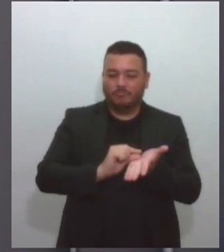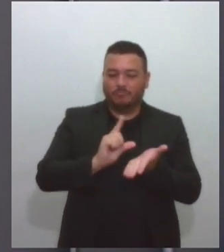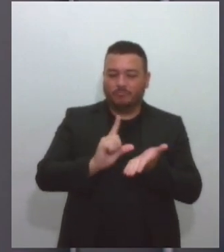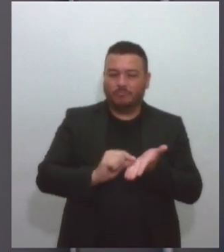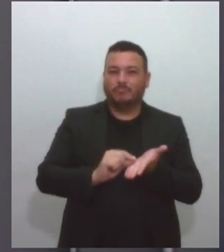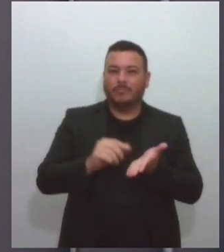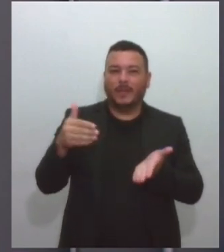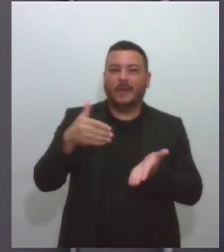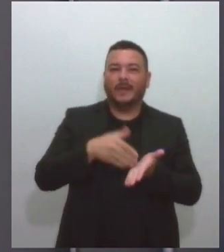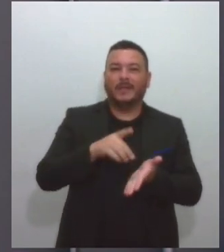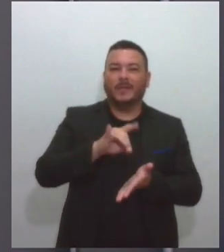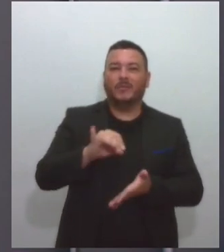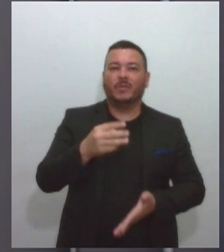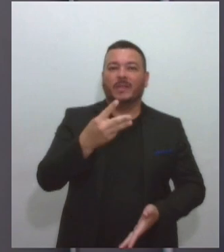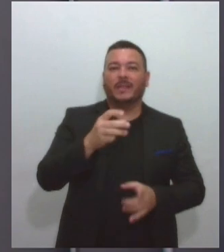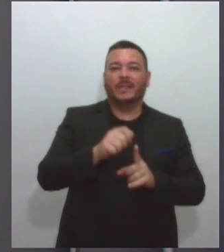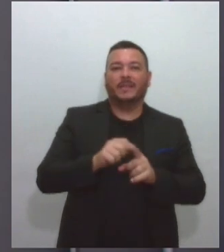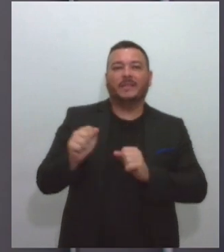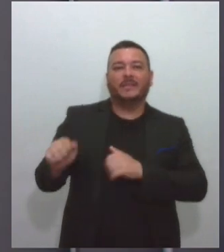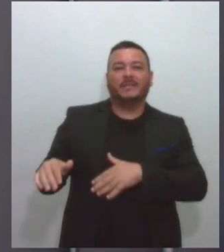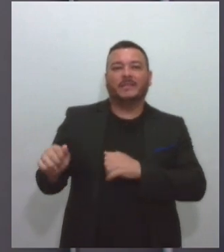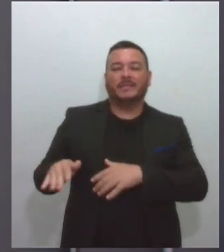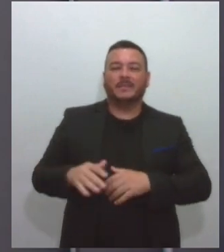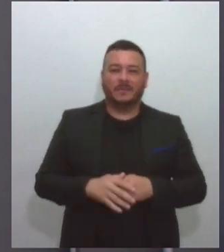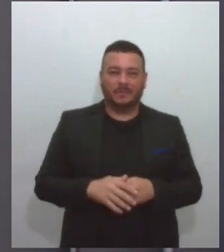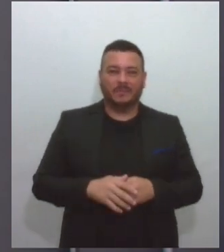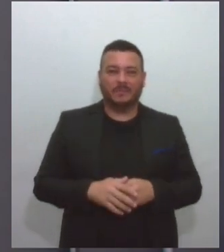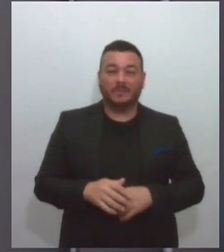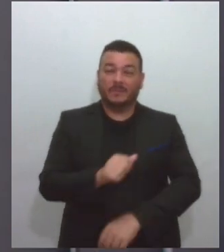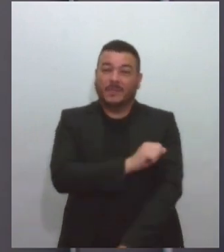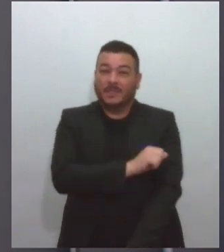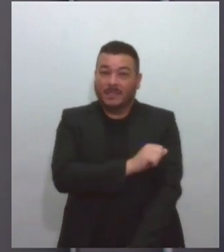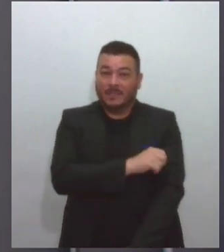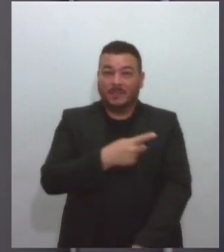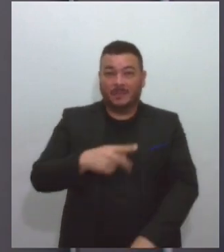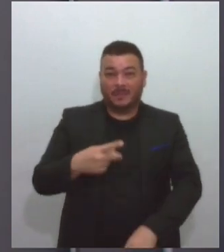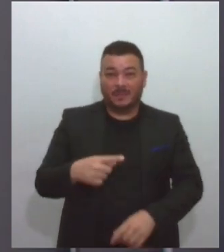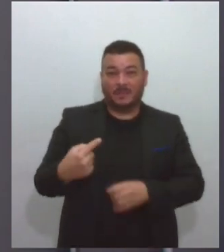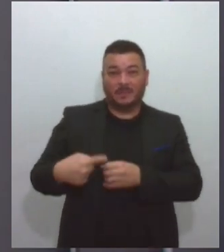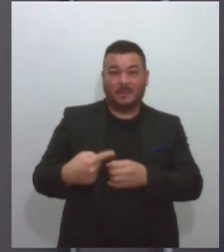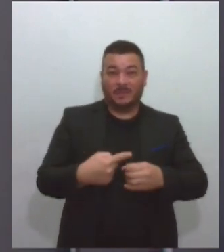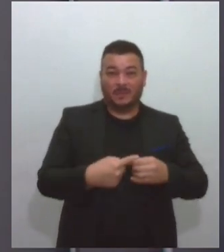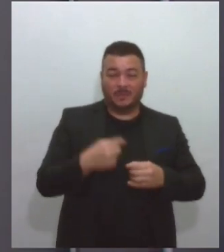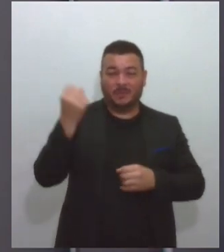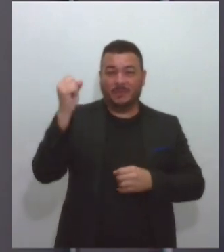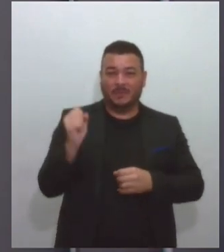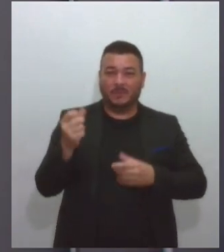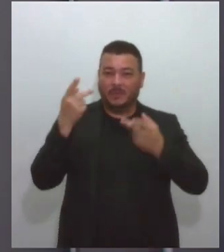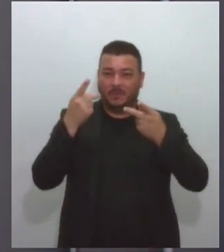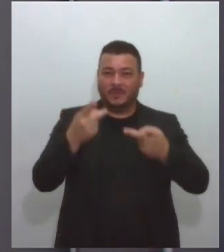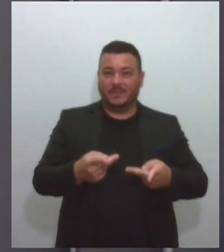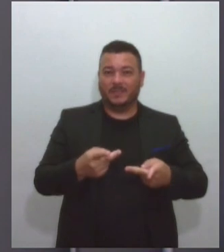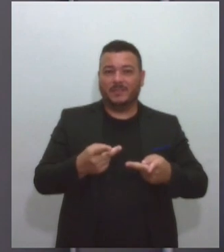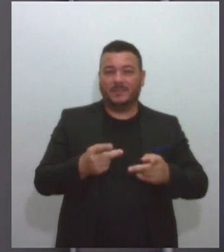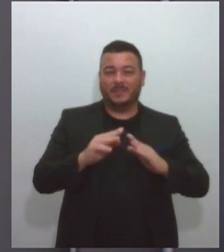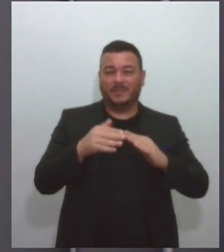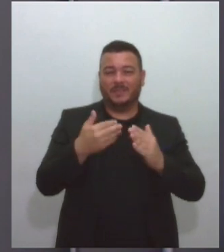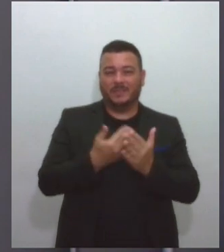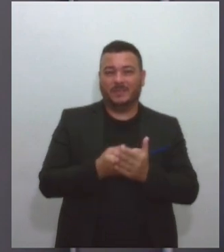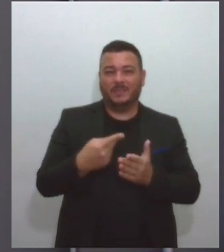de setembro. Estudantes do interior sergipano visitam a Assembleia e a Escola do